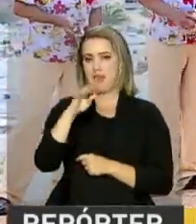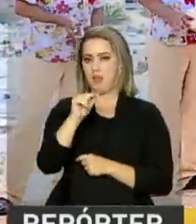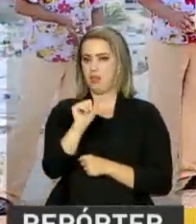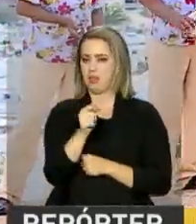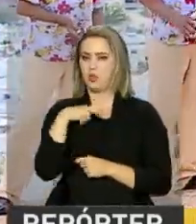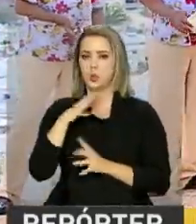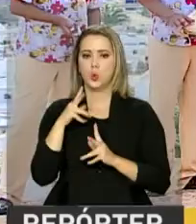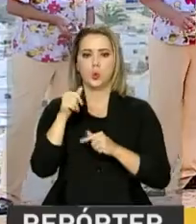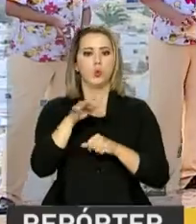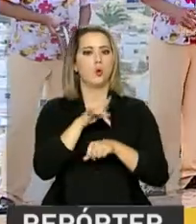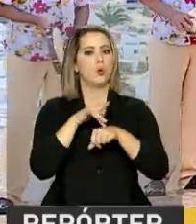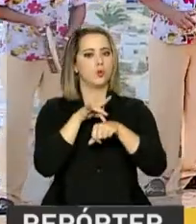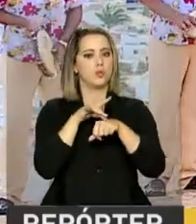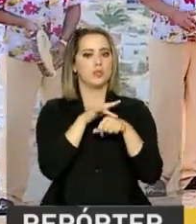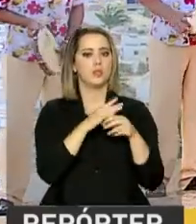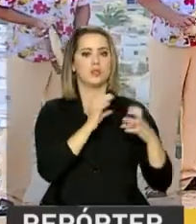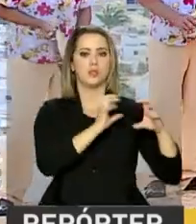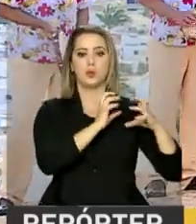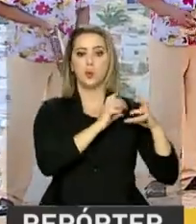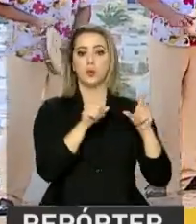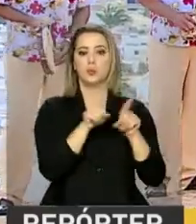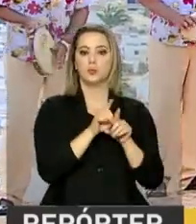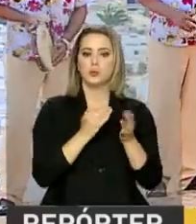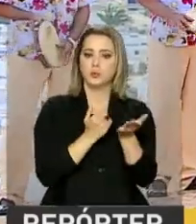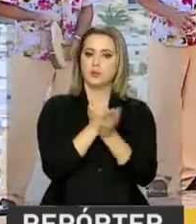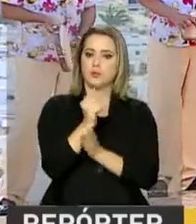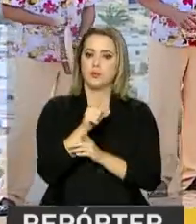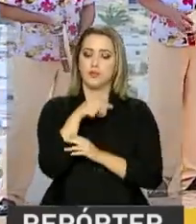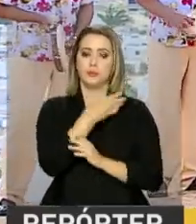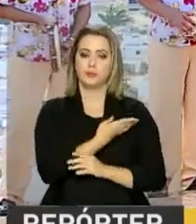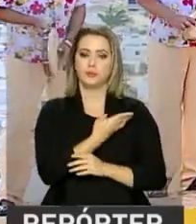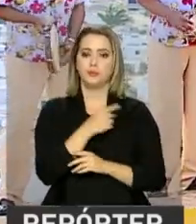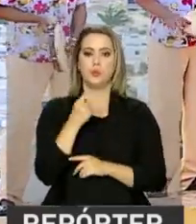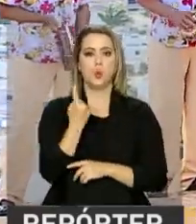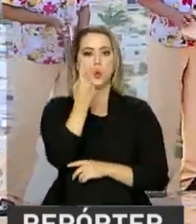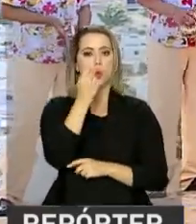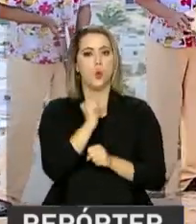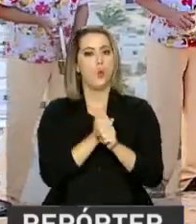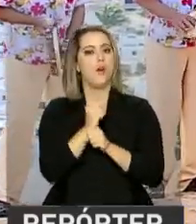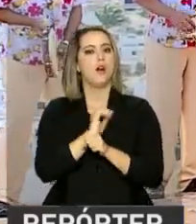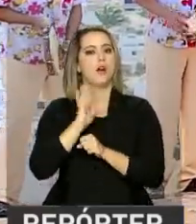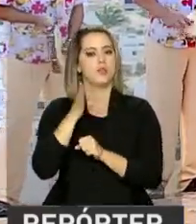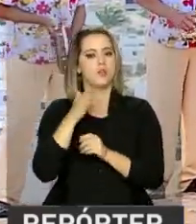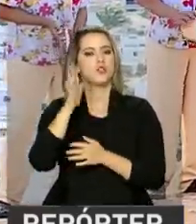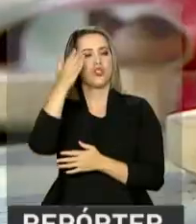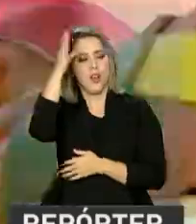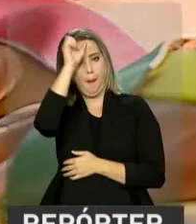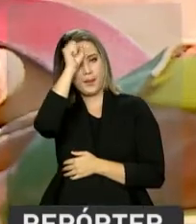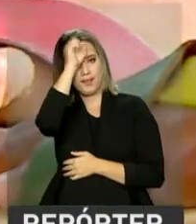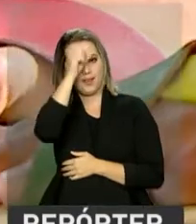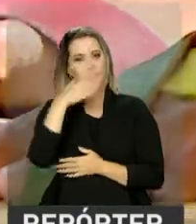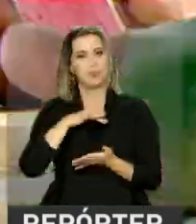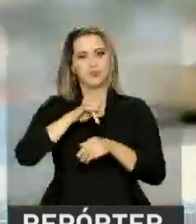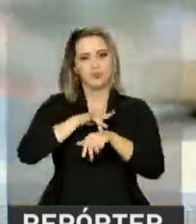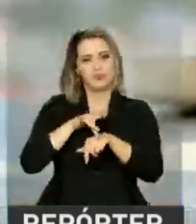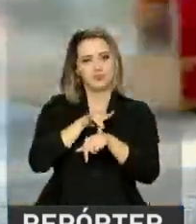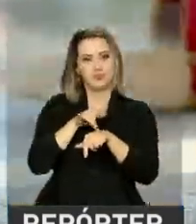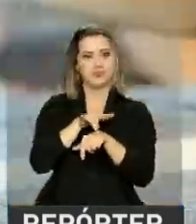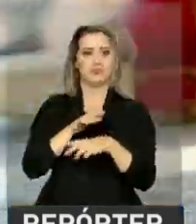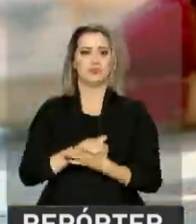de geração em geração. E não demora a começar. A Maria Heloísa só tem 1 ano e já aprendeu.